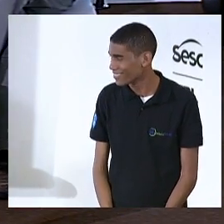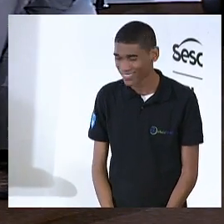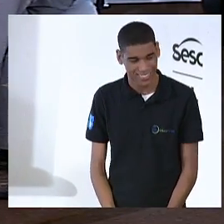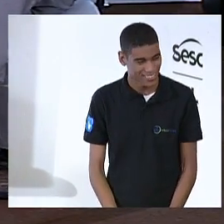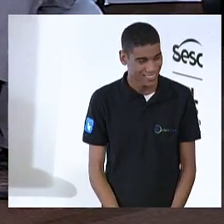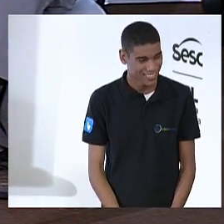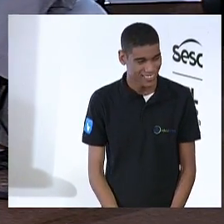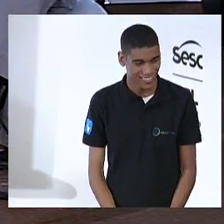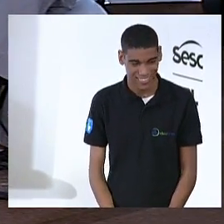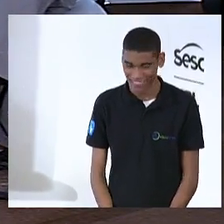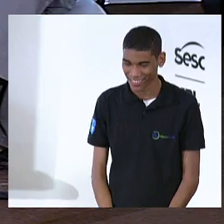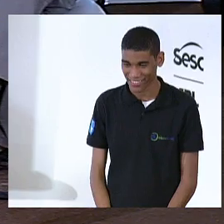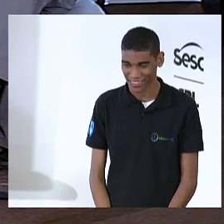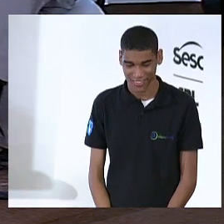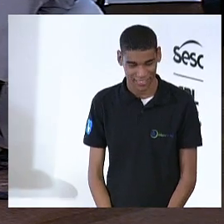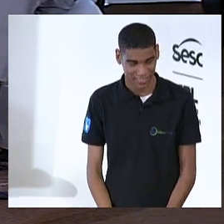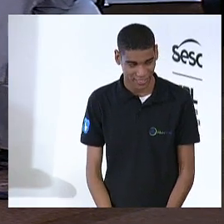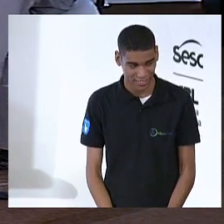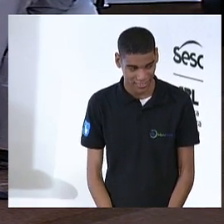pergunta?